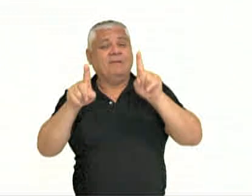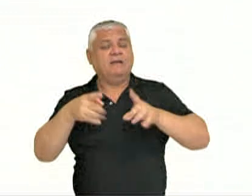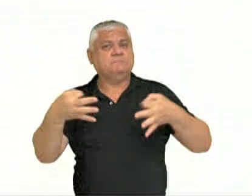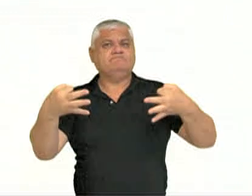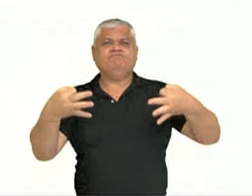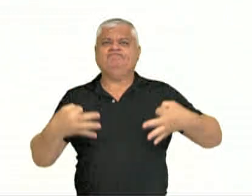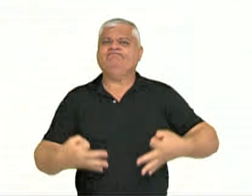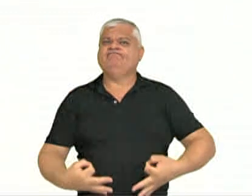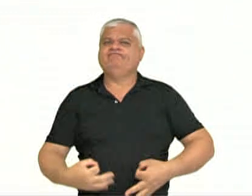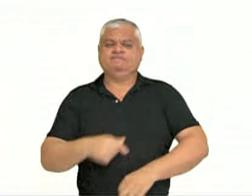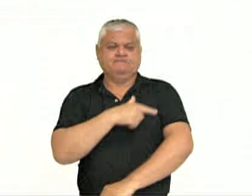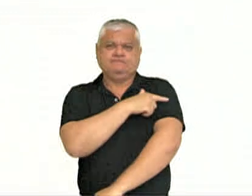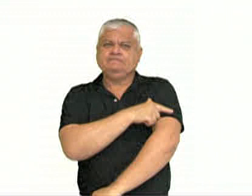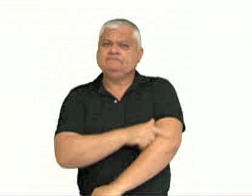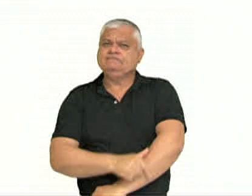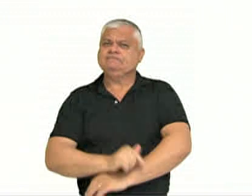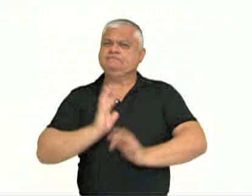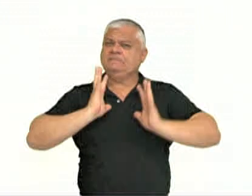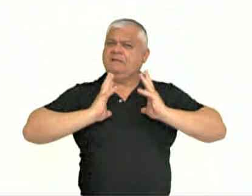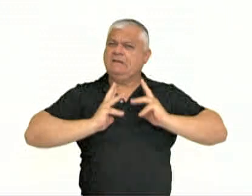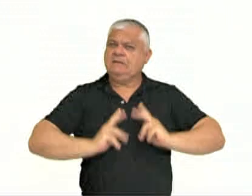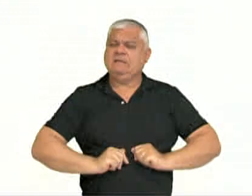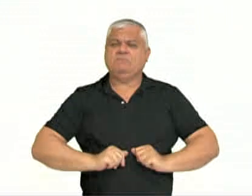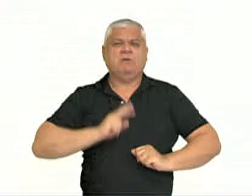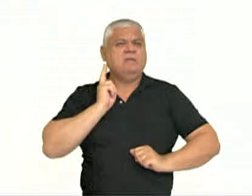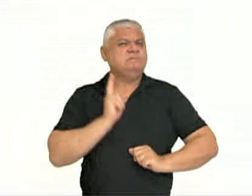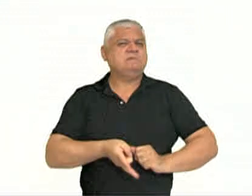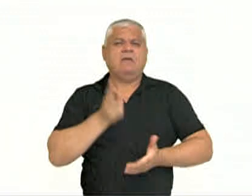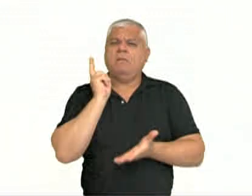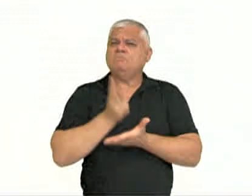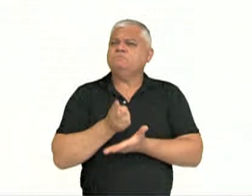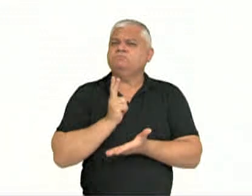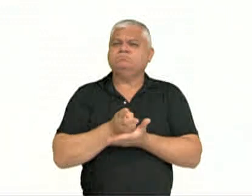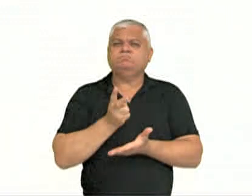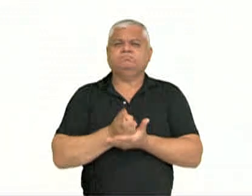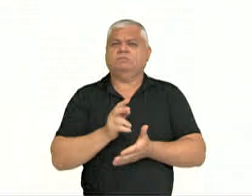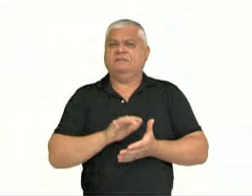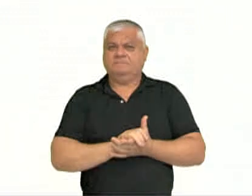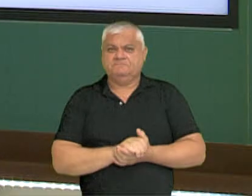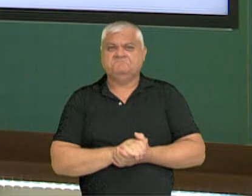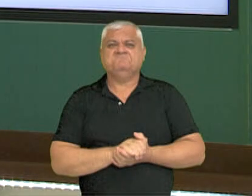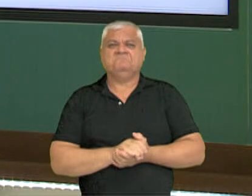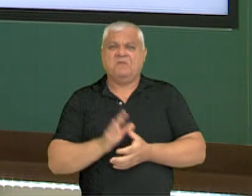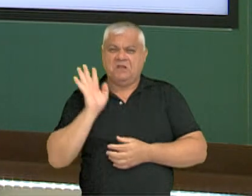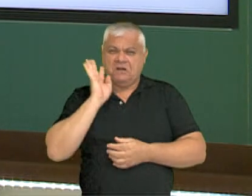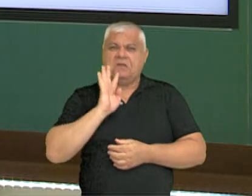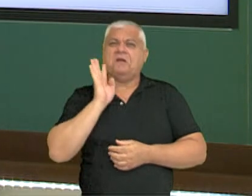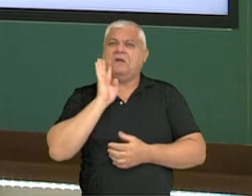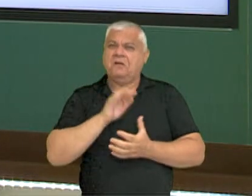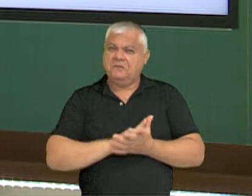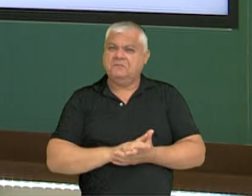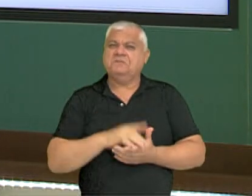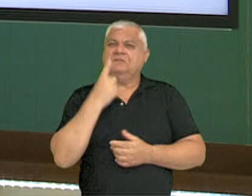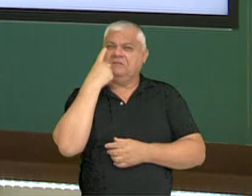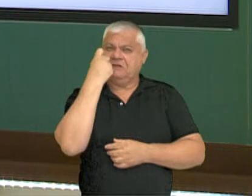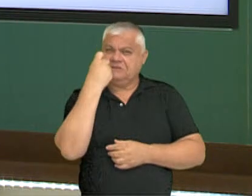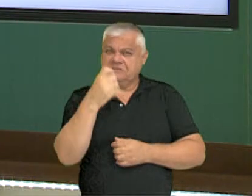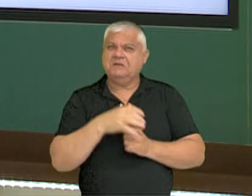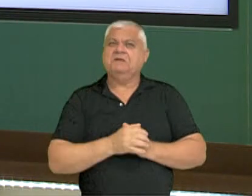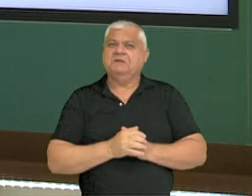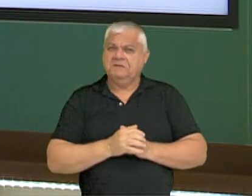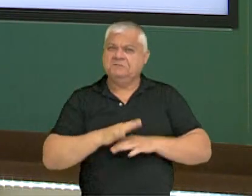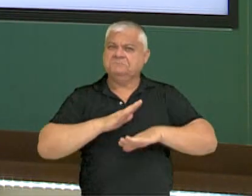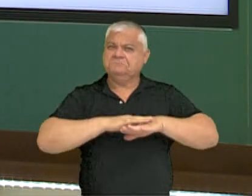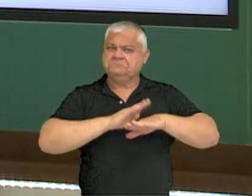absolutamente limpo, e isso acontece em todos os eventos esportivos. Legal, hein, pessoal? Muito interessante essa